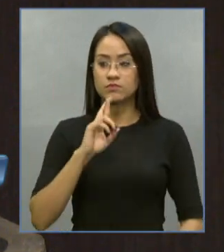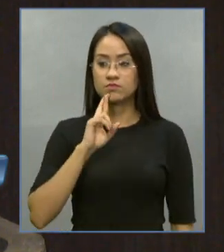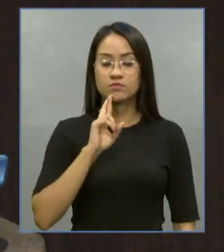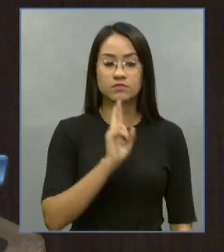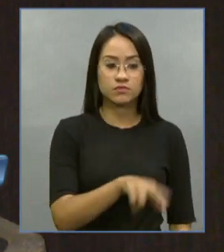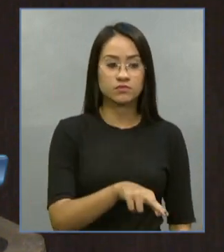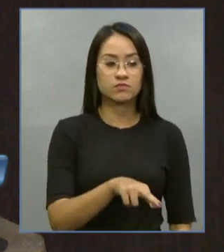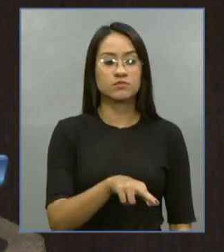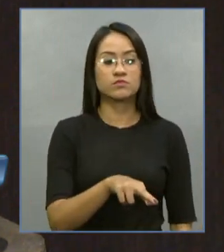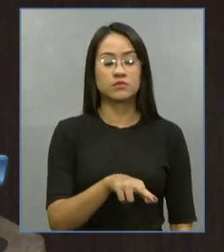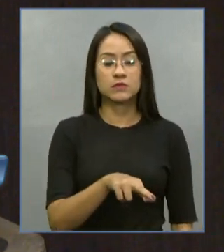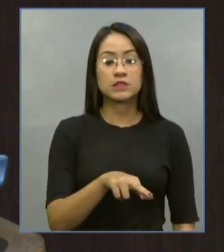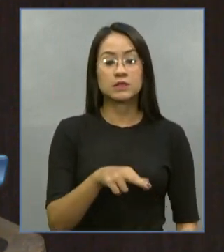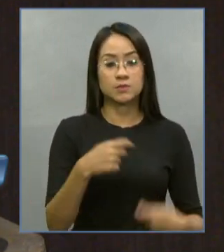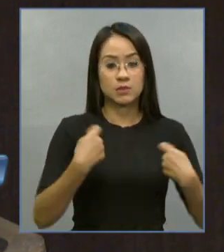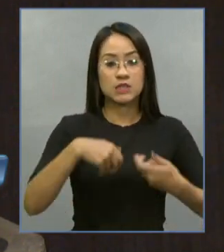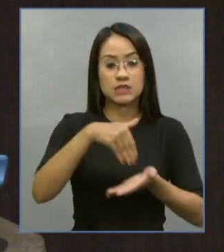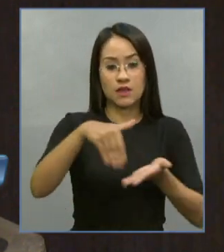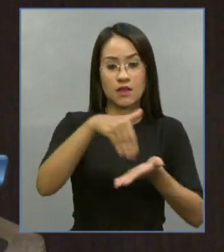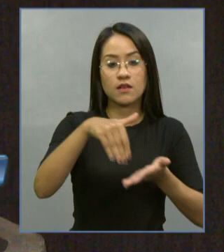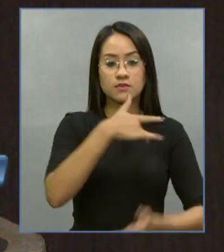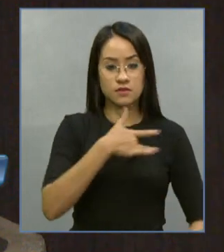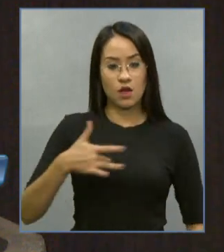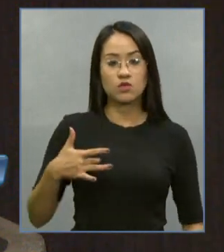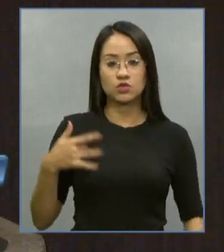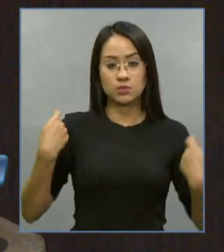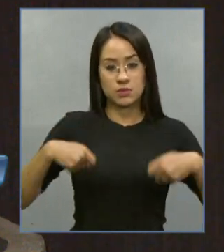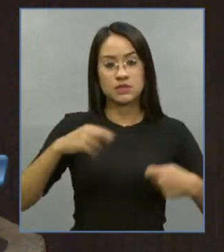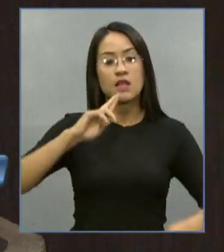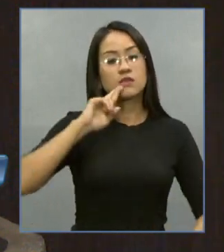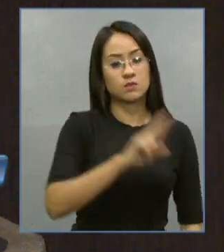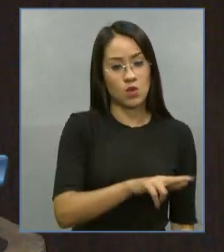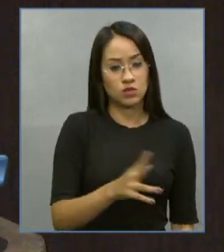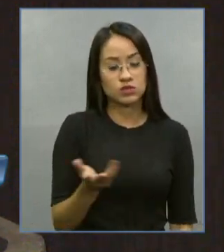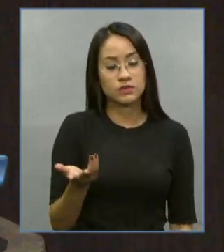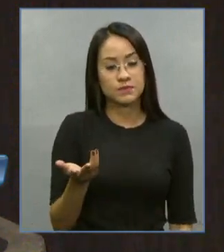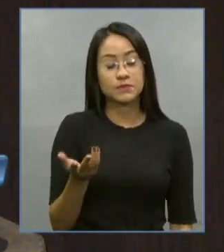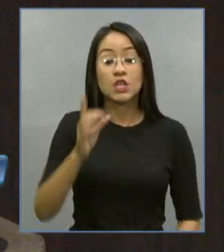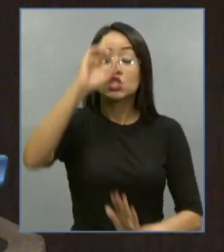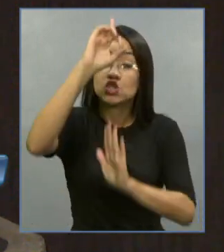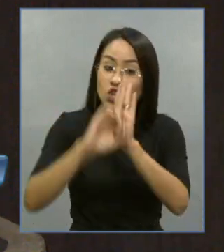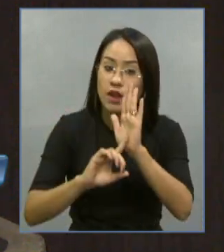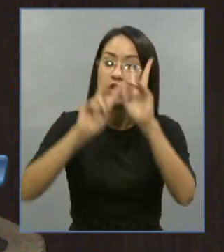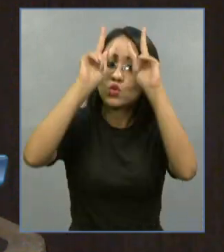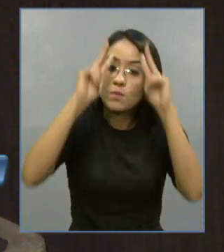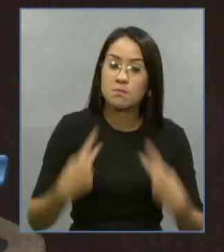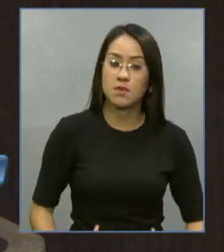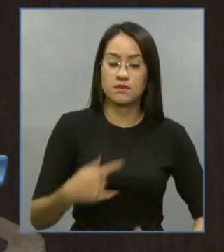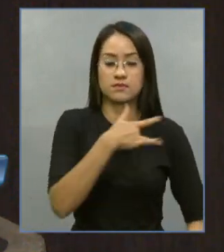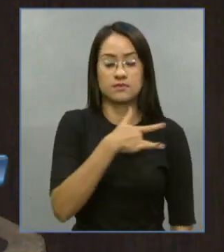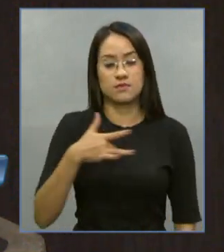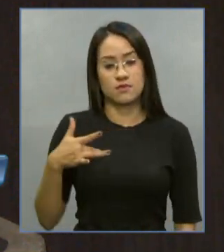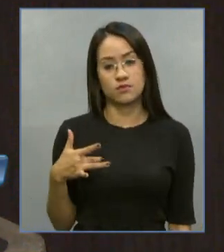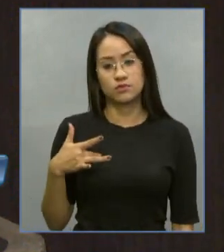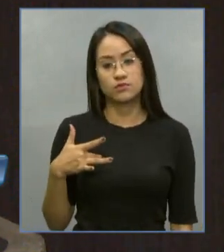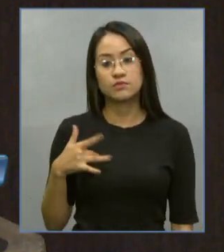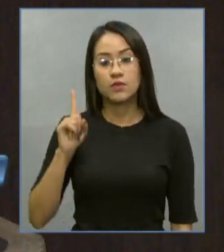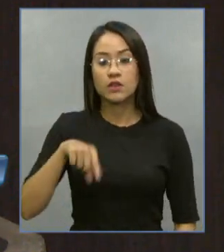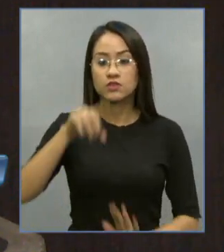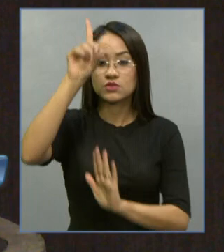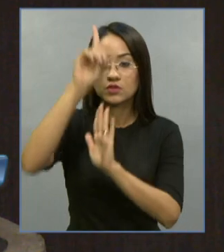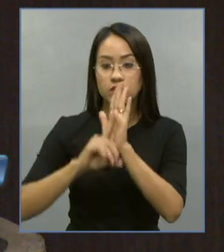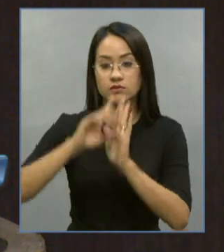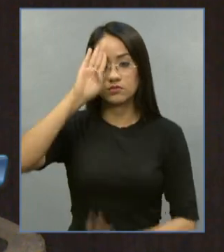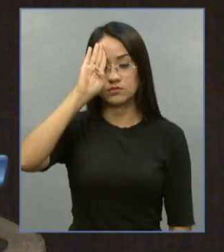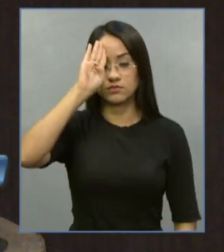Saúde. Essa é uma questão de humanidade. O direito humano à saúde é um direito humano